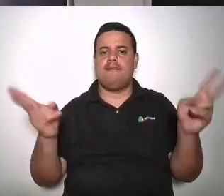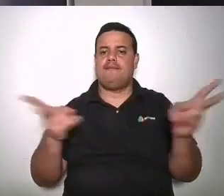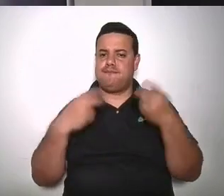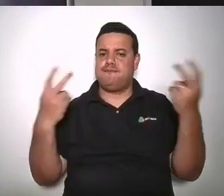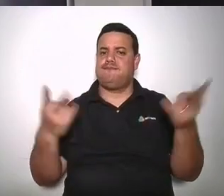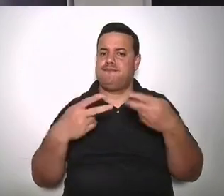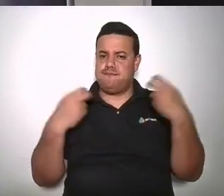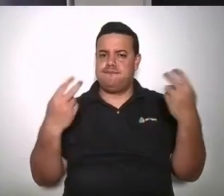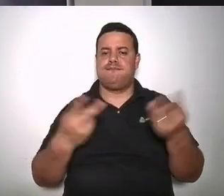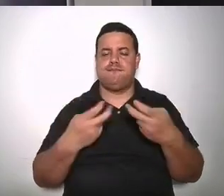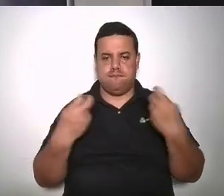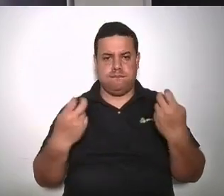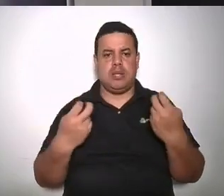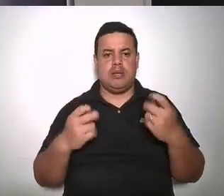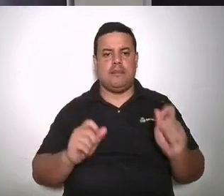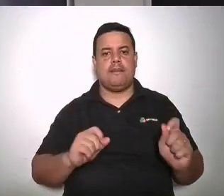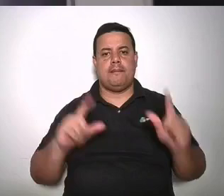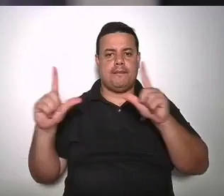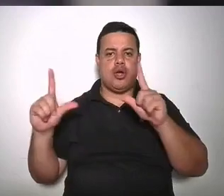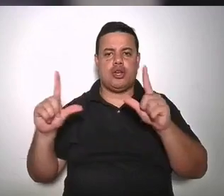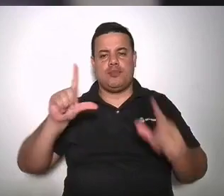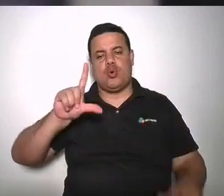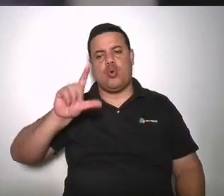Pode colocar outra tela da LOA.